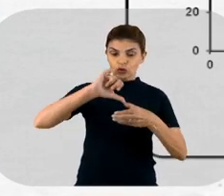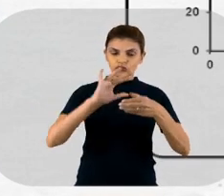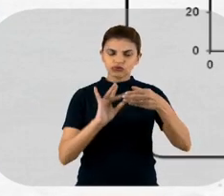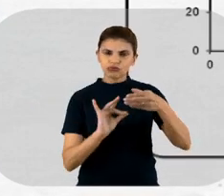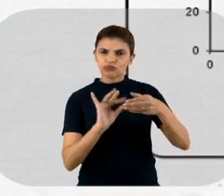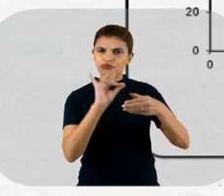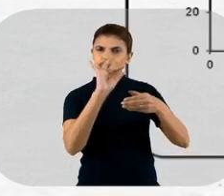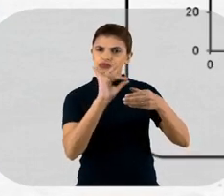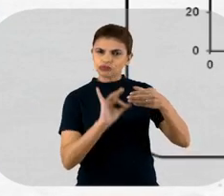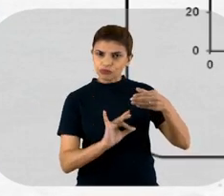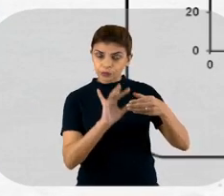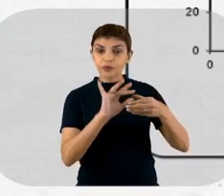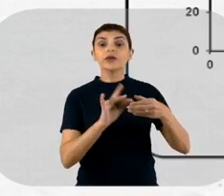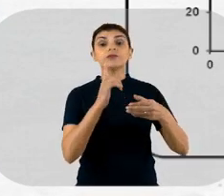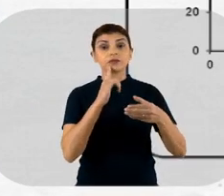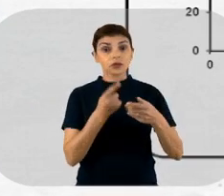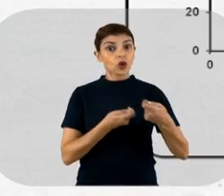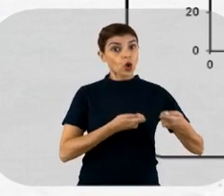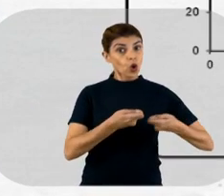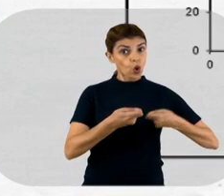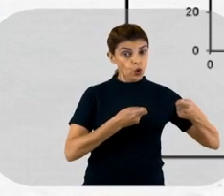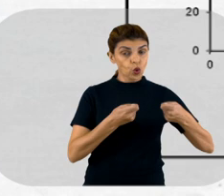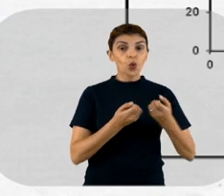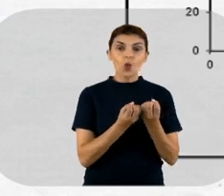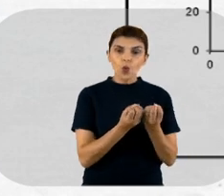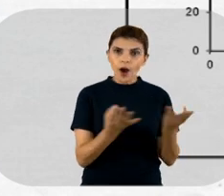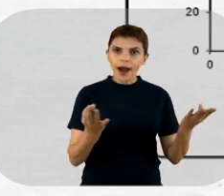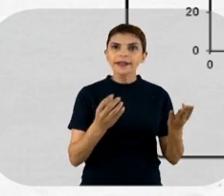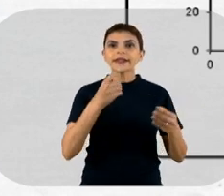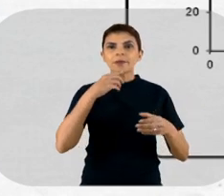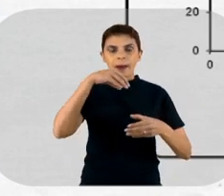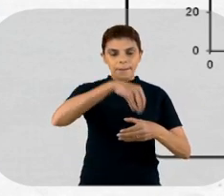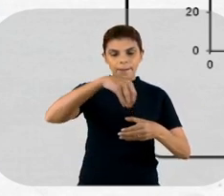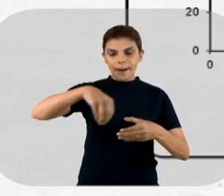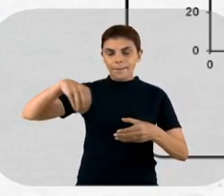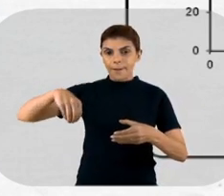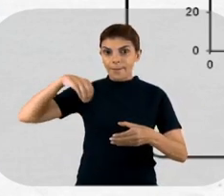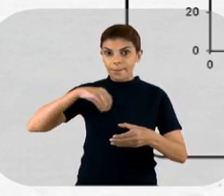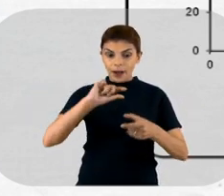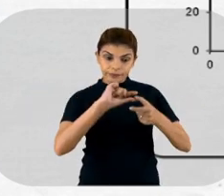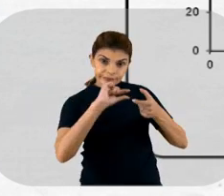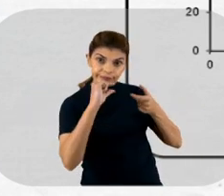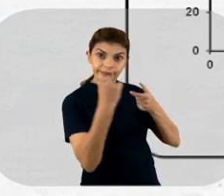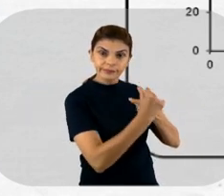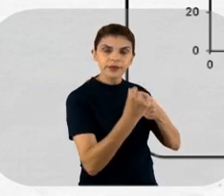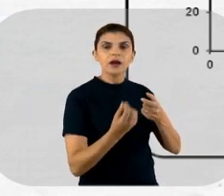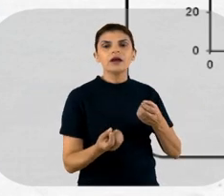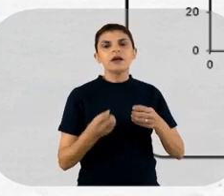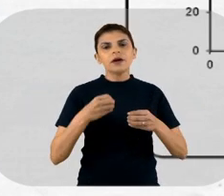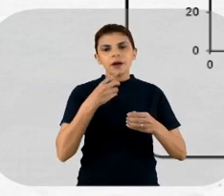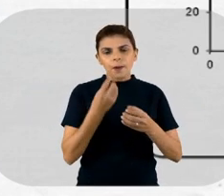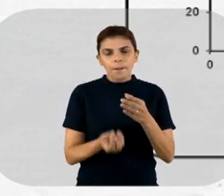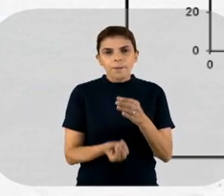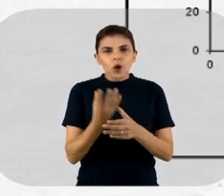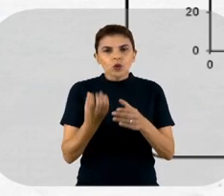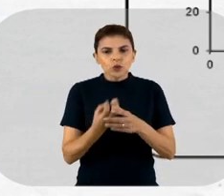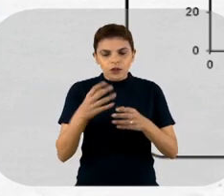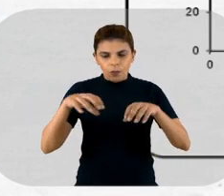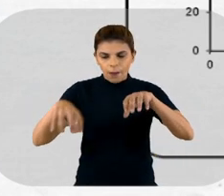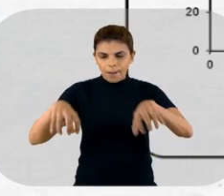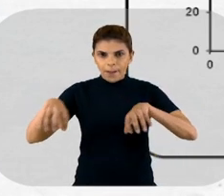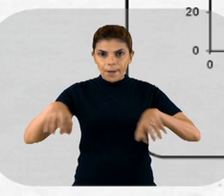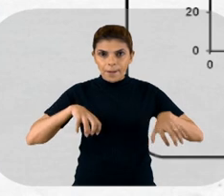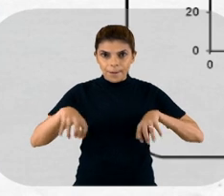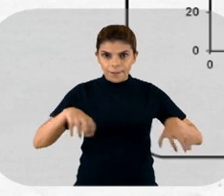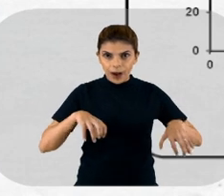esse método será empregado na rotina de controle de qualidade para a liberação de lotes e monitoramento da qualidade durante a produção e estabilidade.